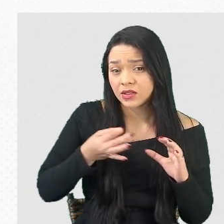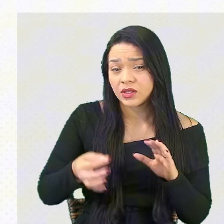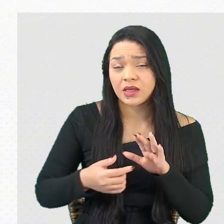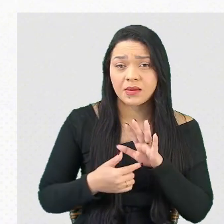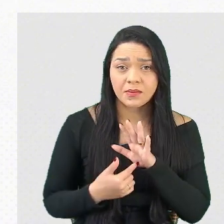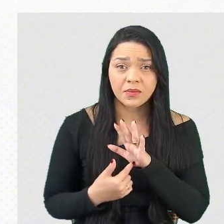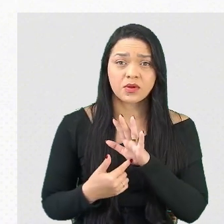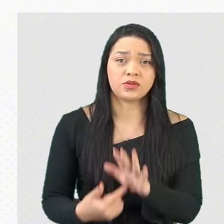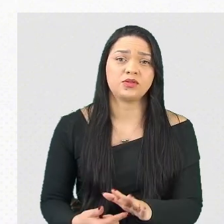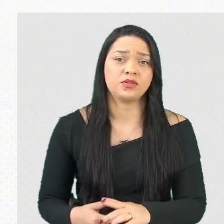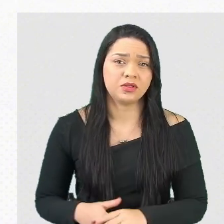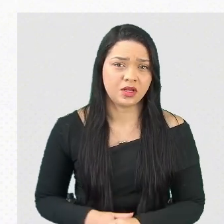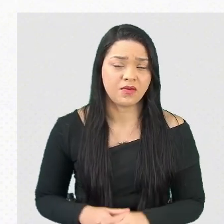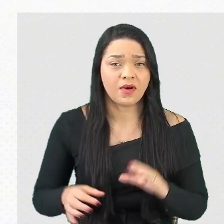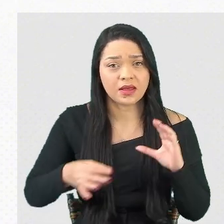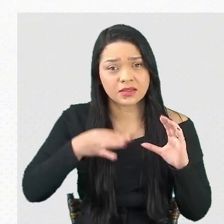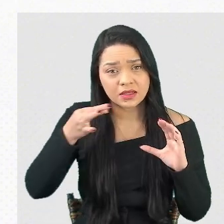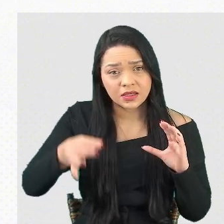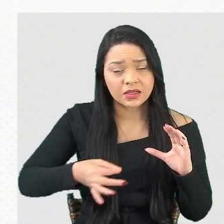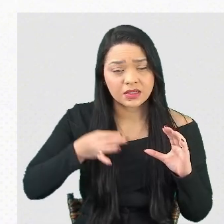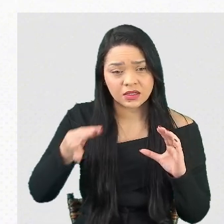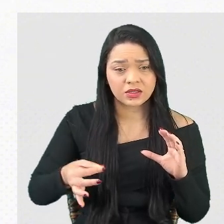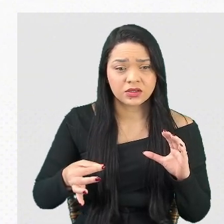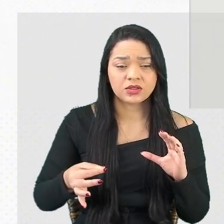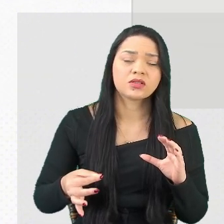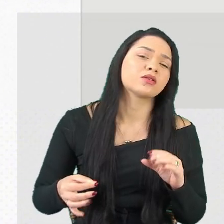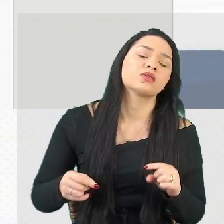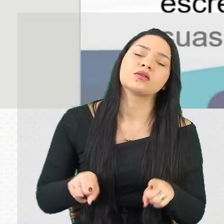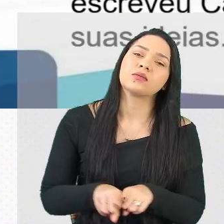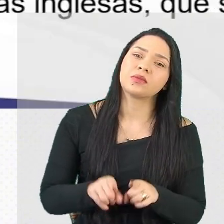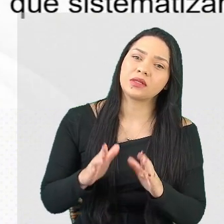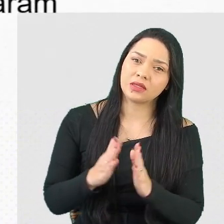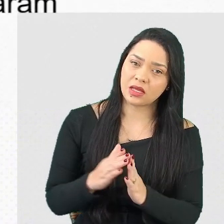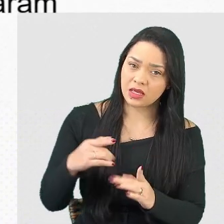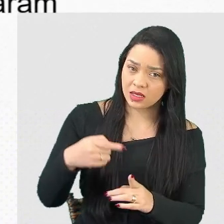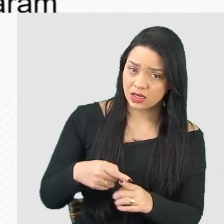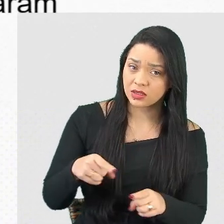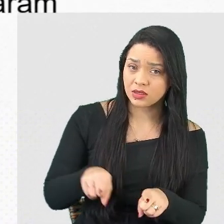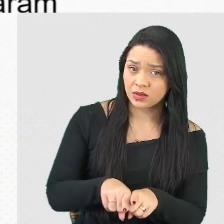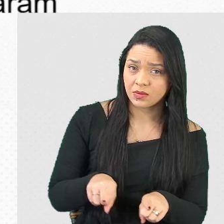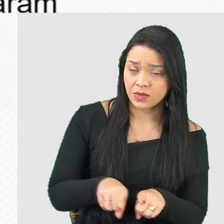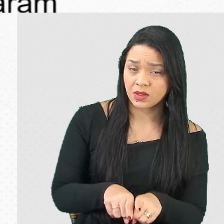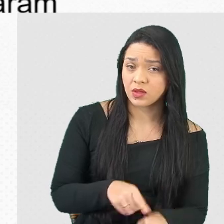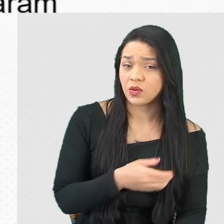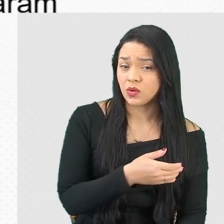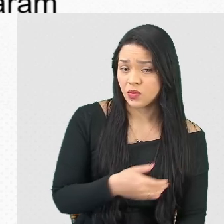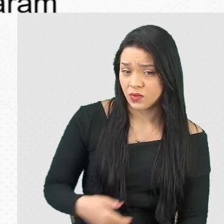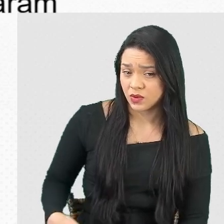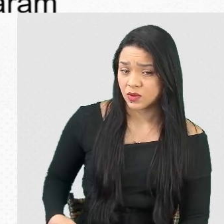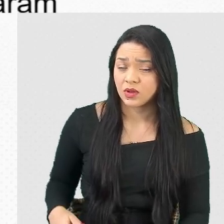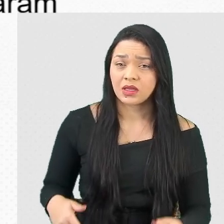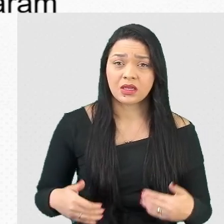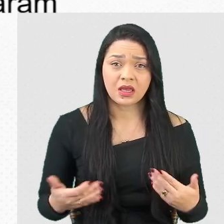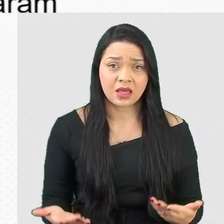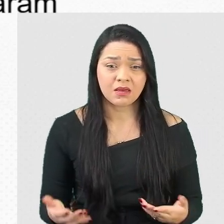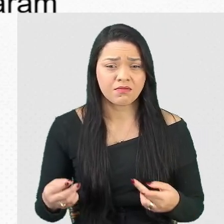né, a crítica contundente, tanto da igreja como também do Estado absolutista. E aí a gente vai observar aqui alguns